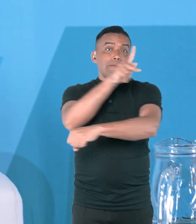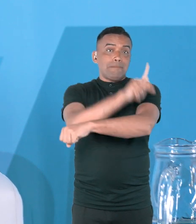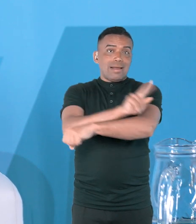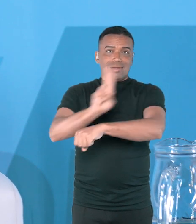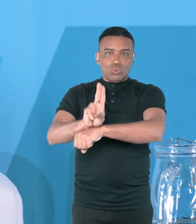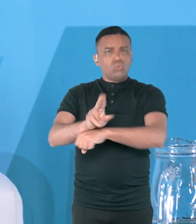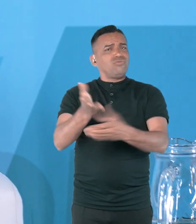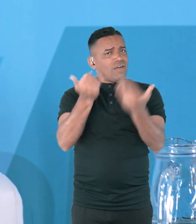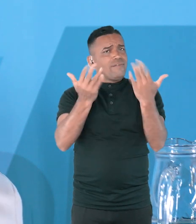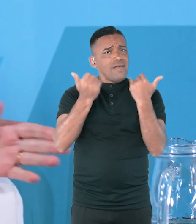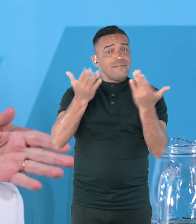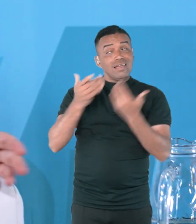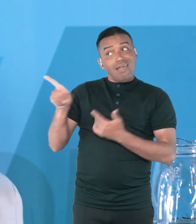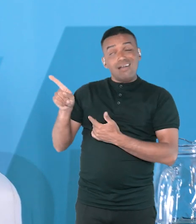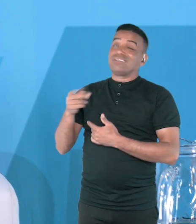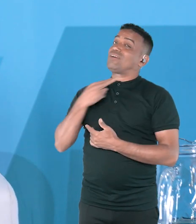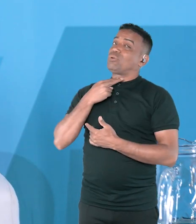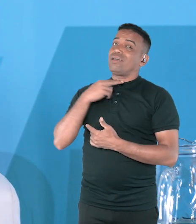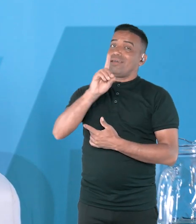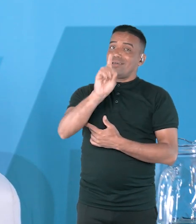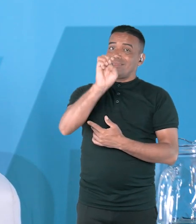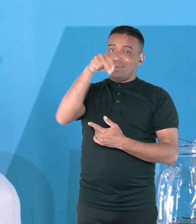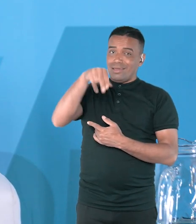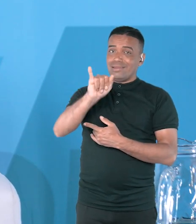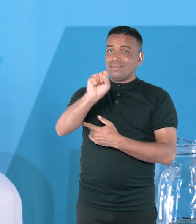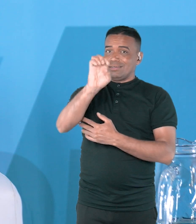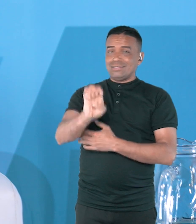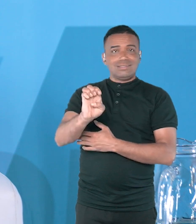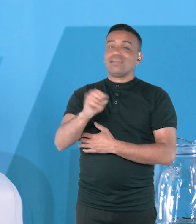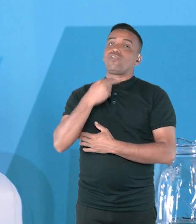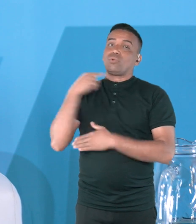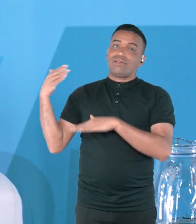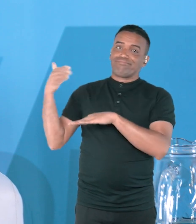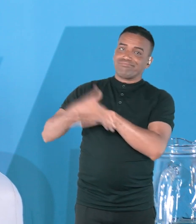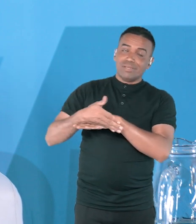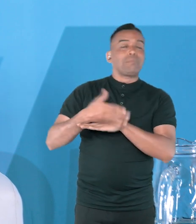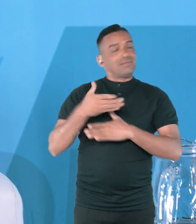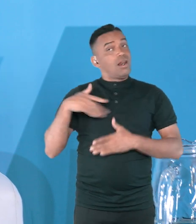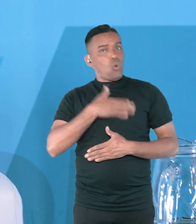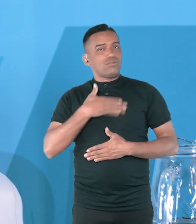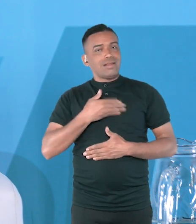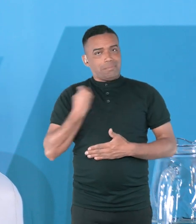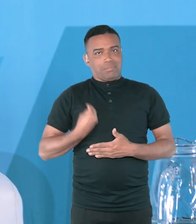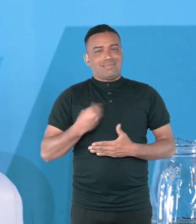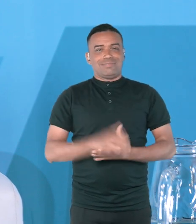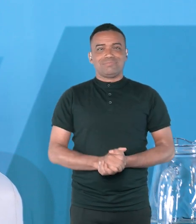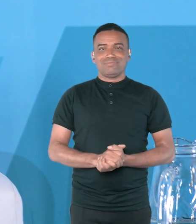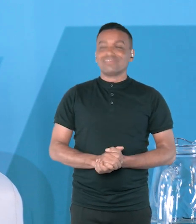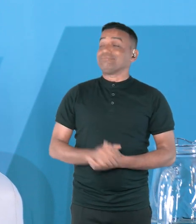vem com a gente. Denise dessa vez não vai poder vir, mas tenho certeza que ela gostaria de estar com a gente nesse